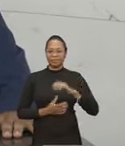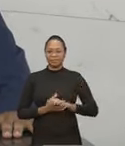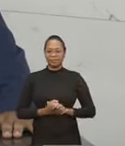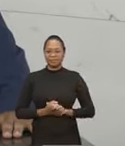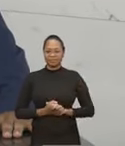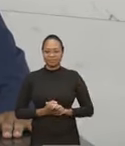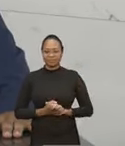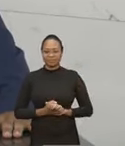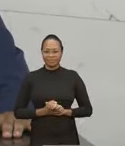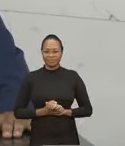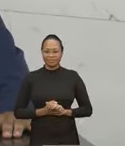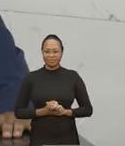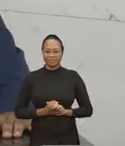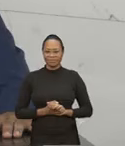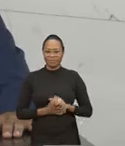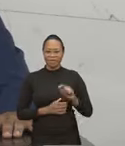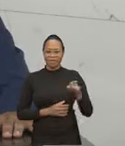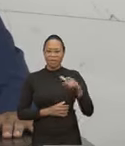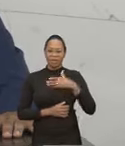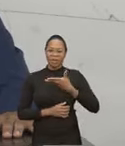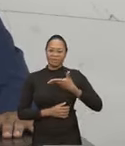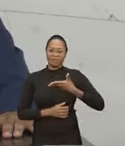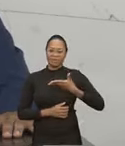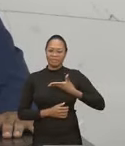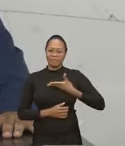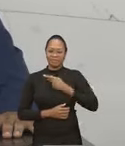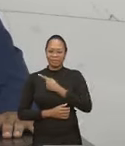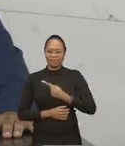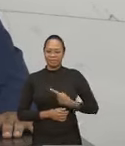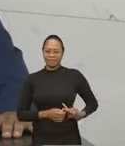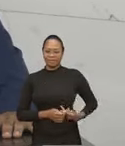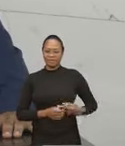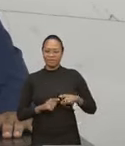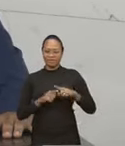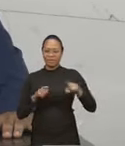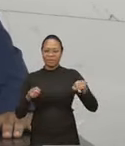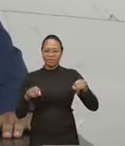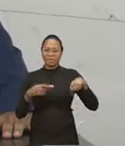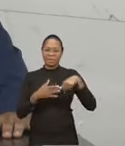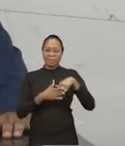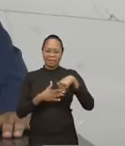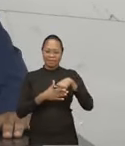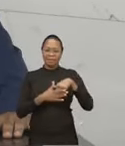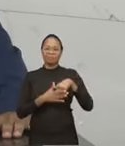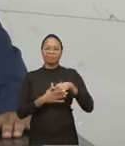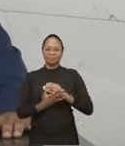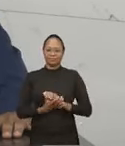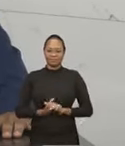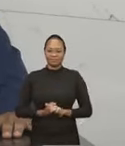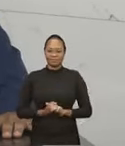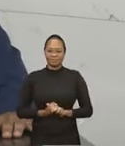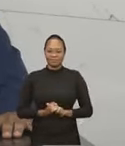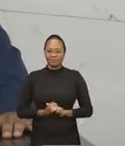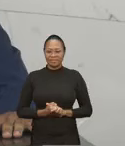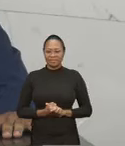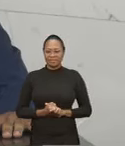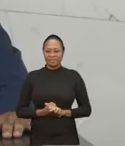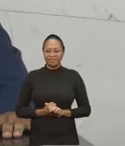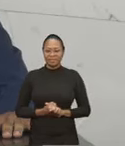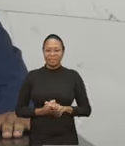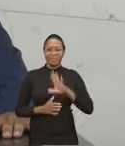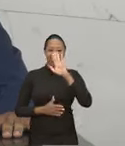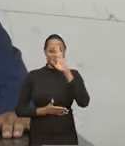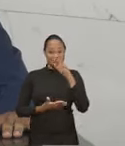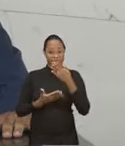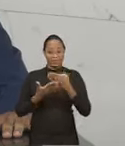nosso amigo capitão, que é o presidente do Baba. E acredito sim que logo